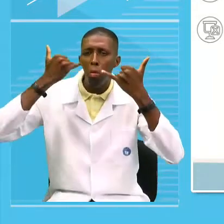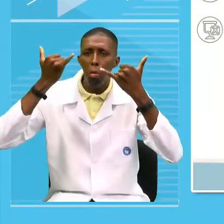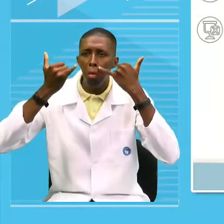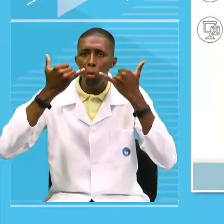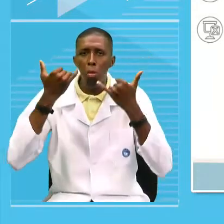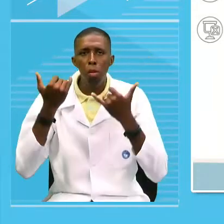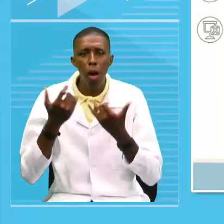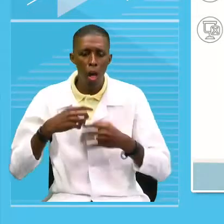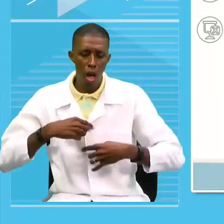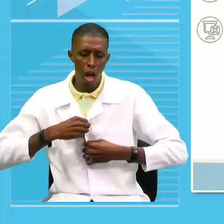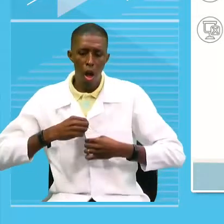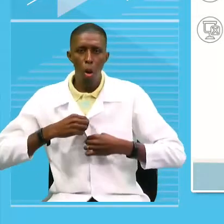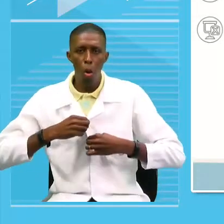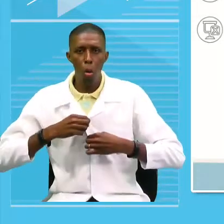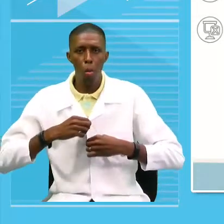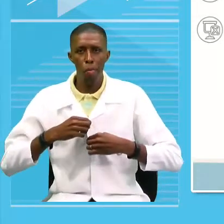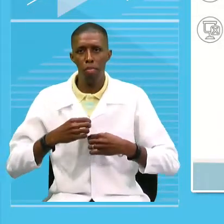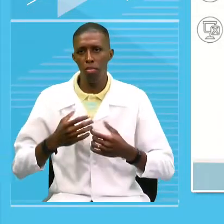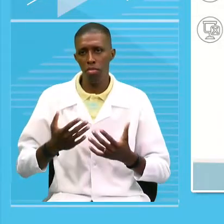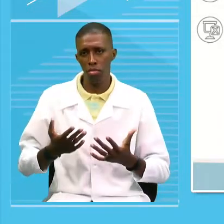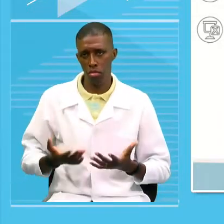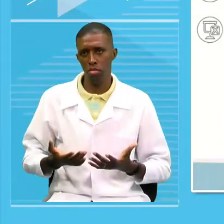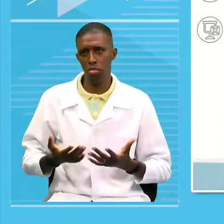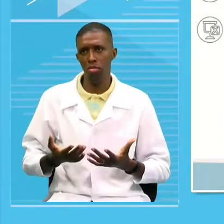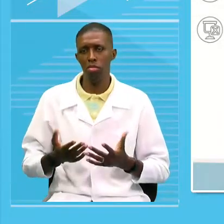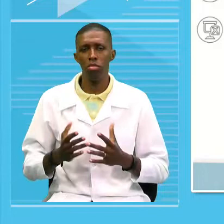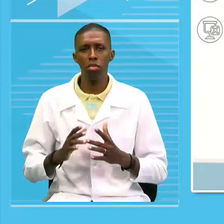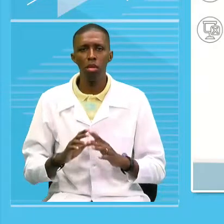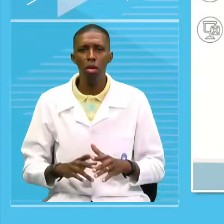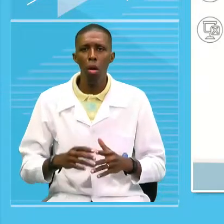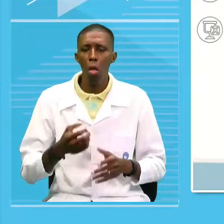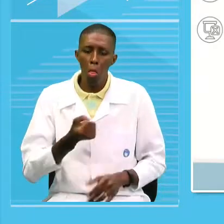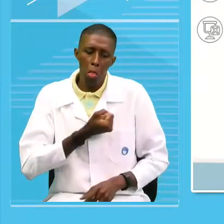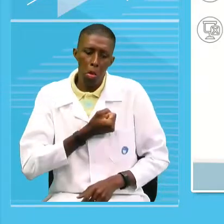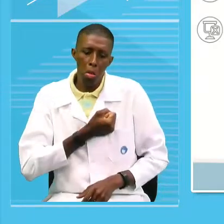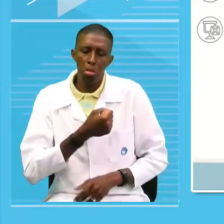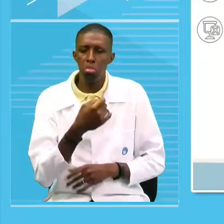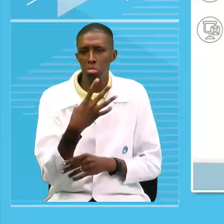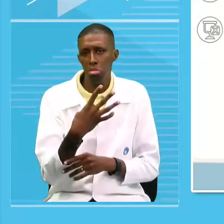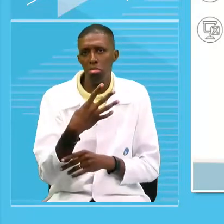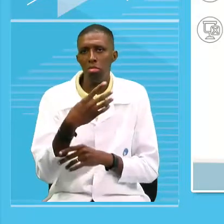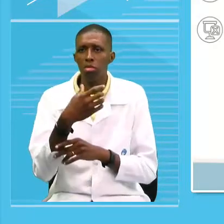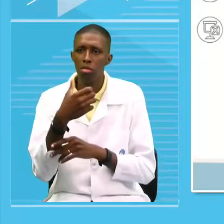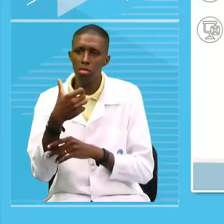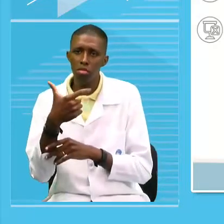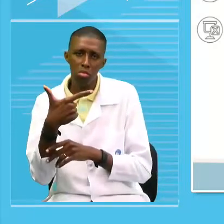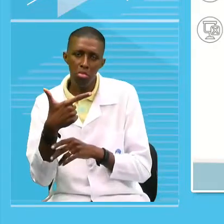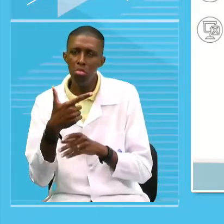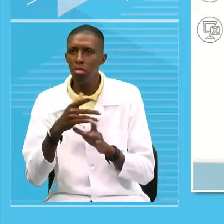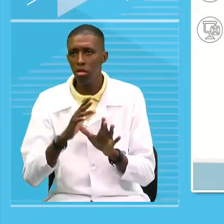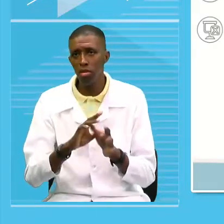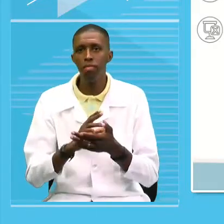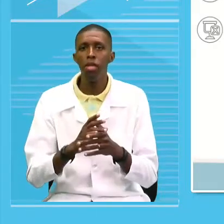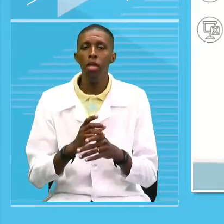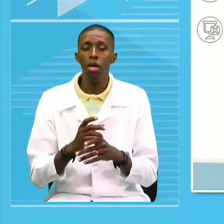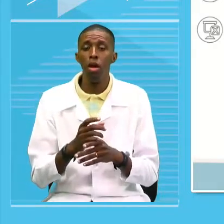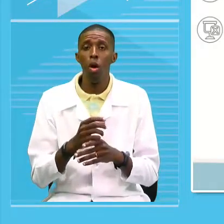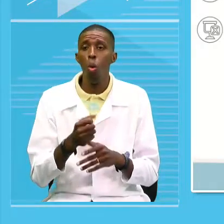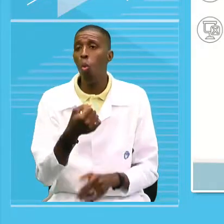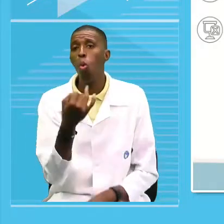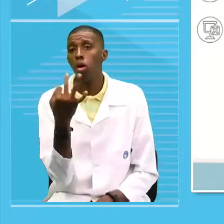42 não estica eu envio para todo o Brasil e o valor é r$ 50